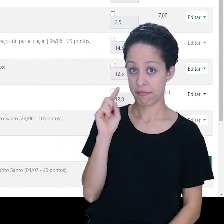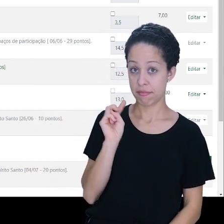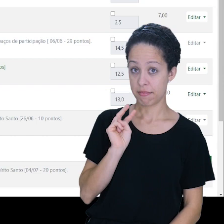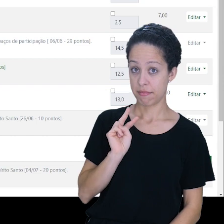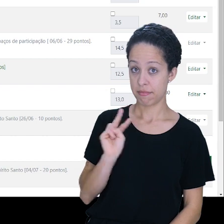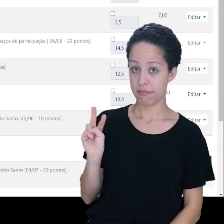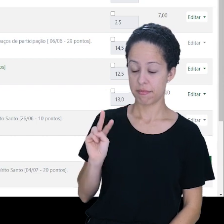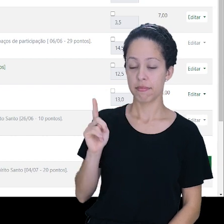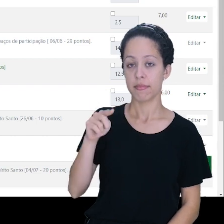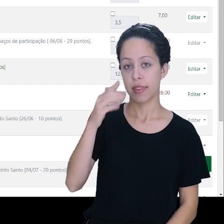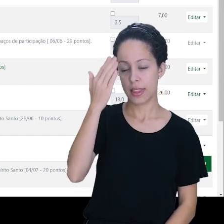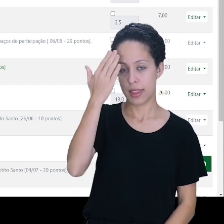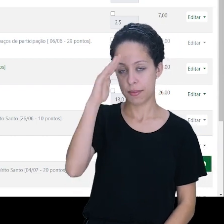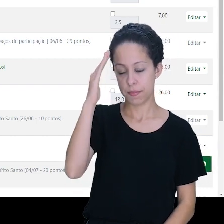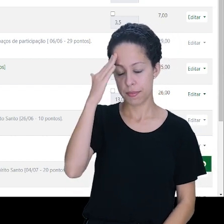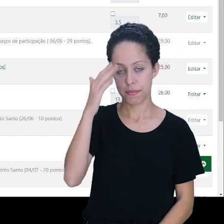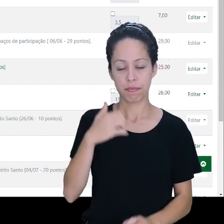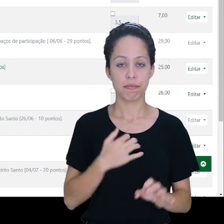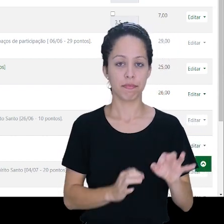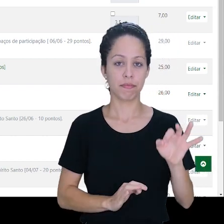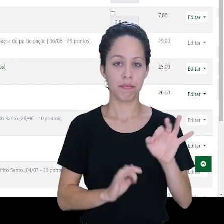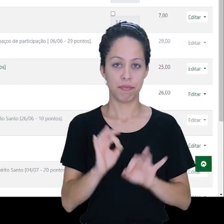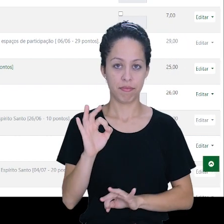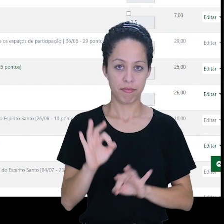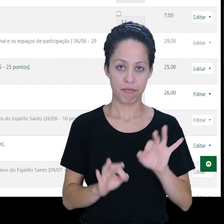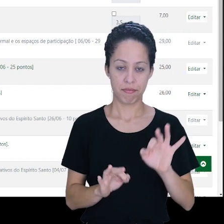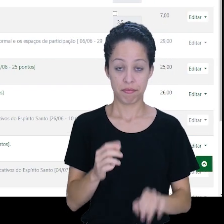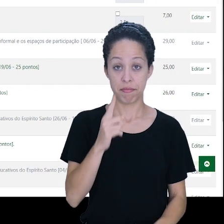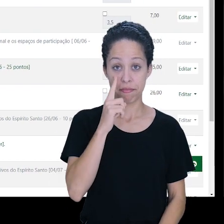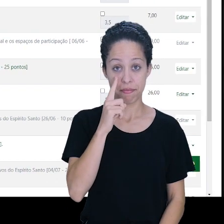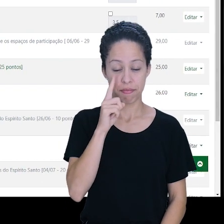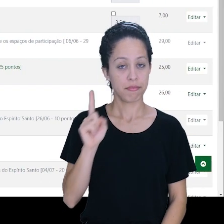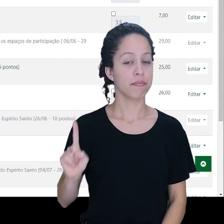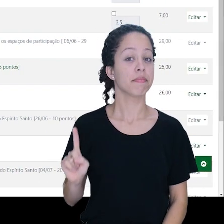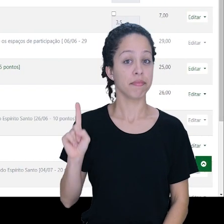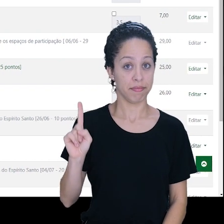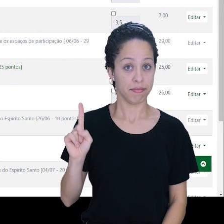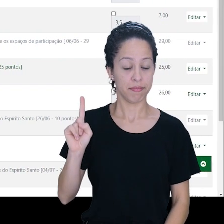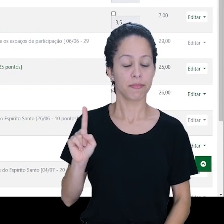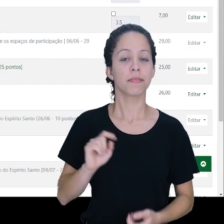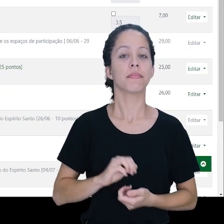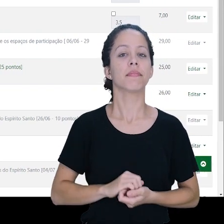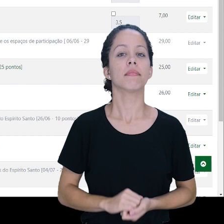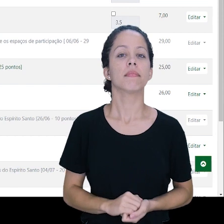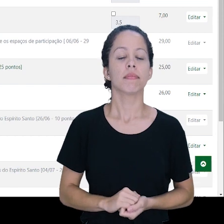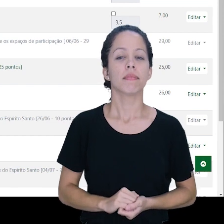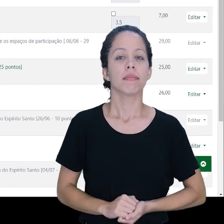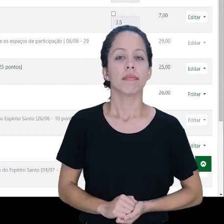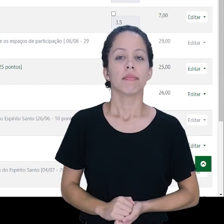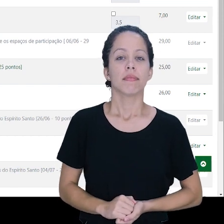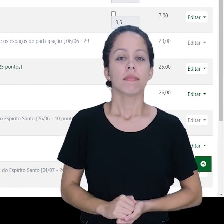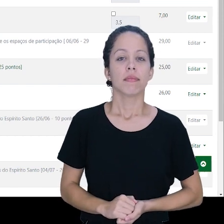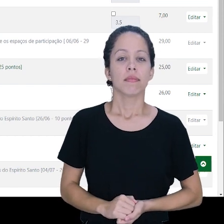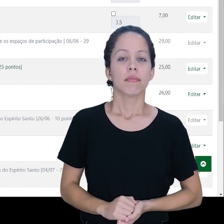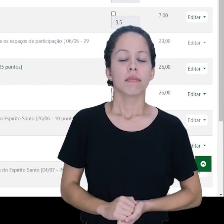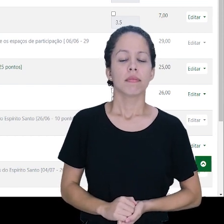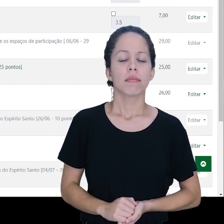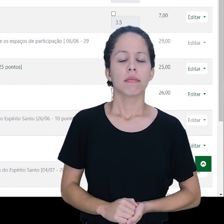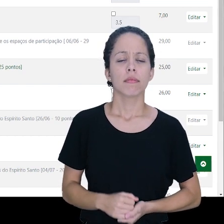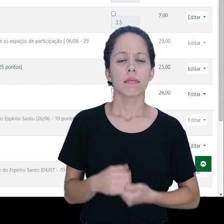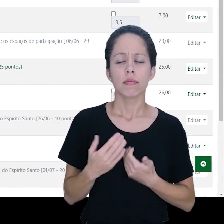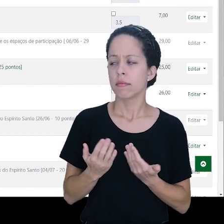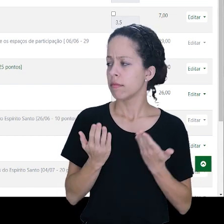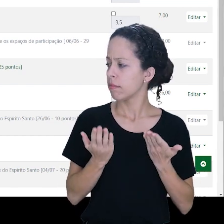então olha só vou ajeitar aqui um pouquinho mais a tela para ficar melhor para todos nós o que que eu fiz